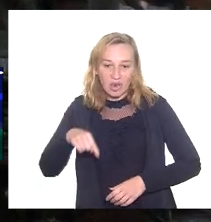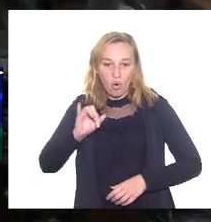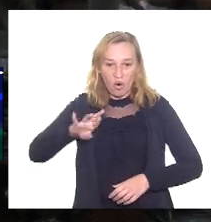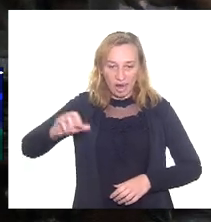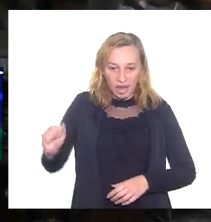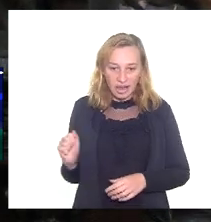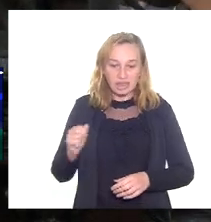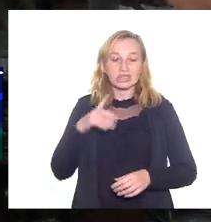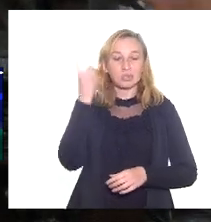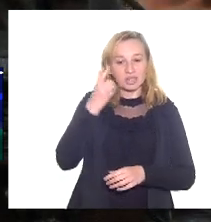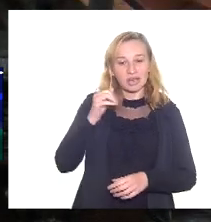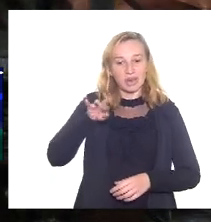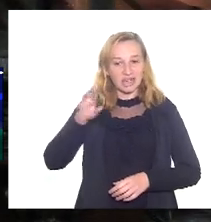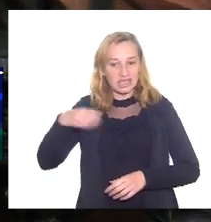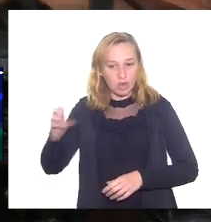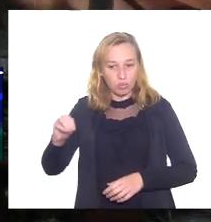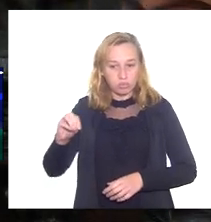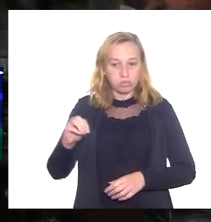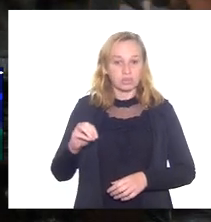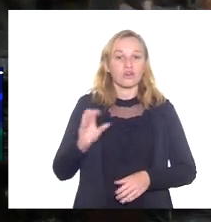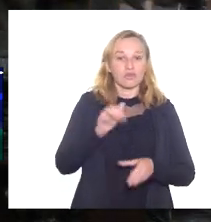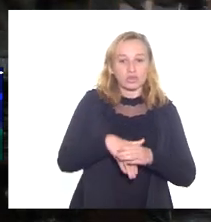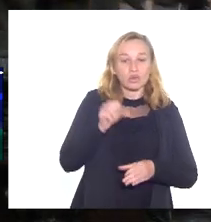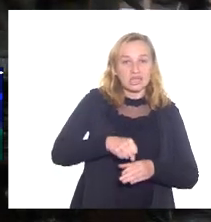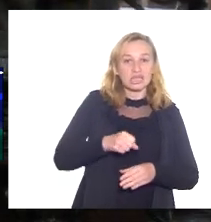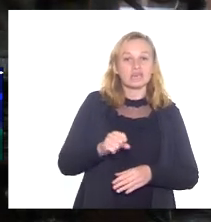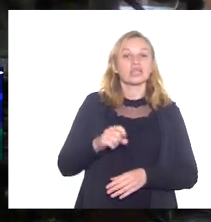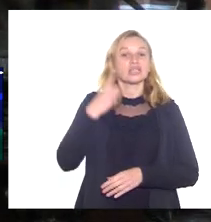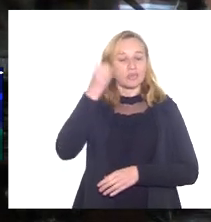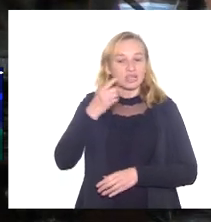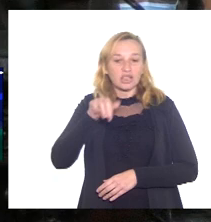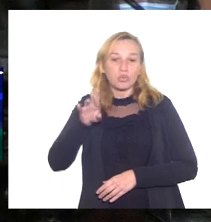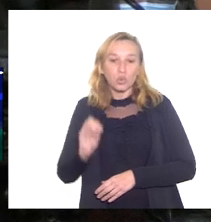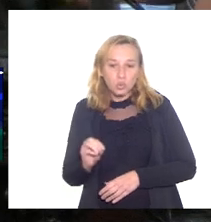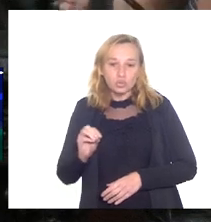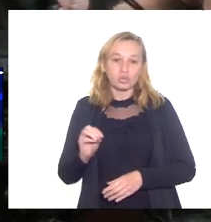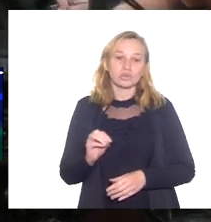Deputado André Correia. Deputado Brazão votou sim.